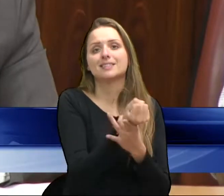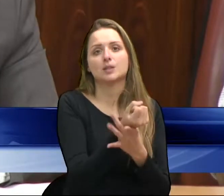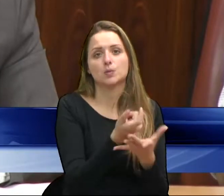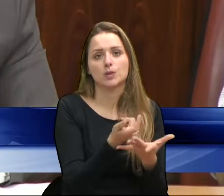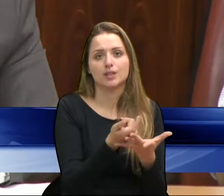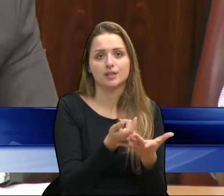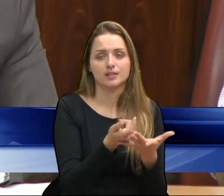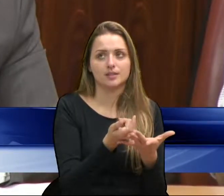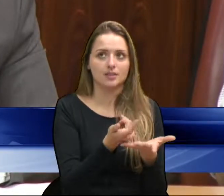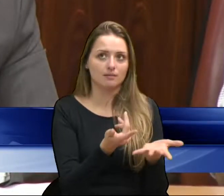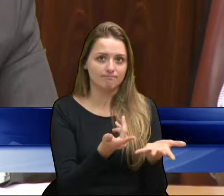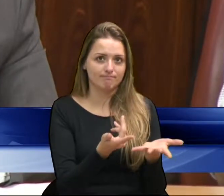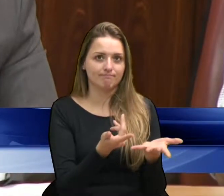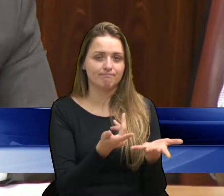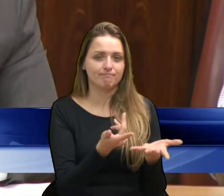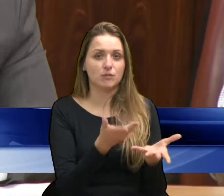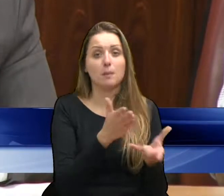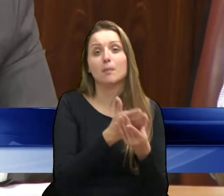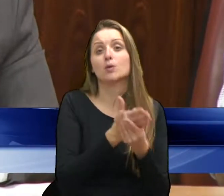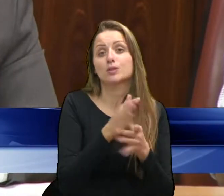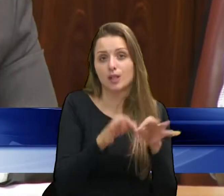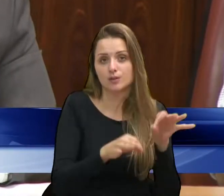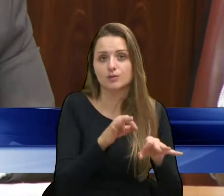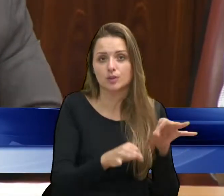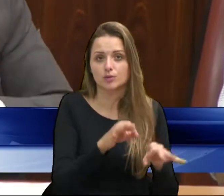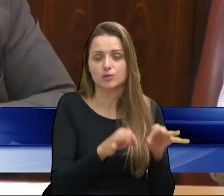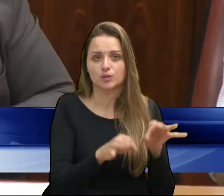partes nesse sentido.